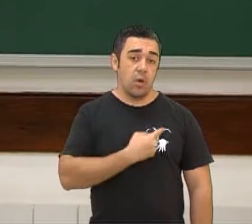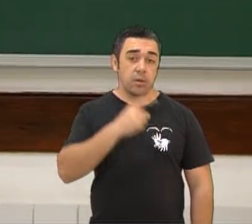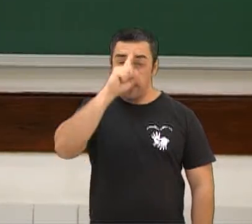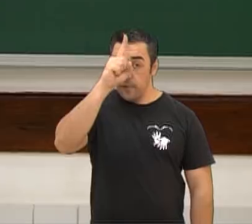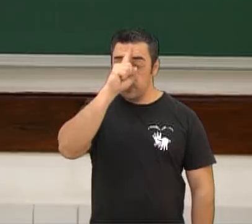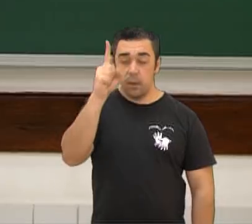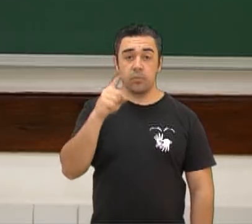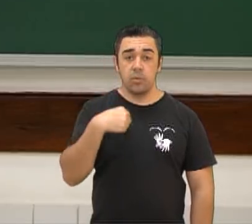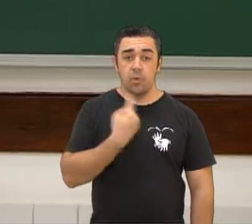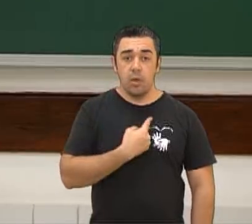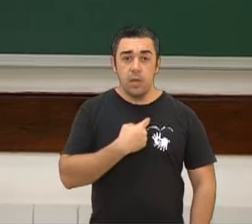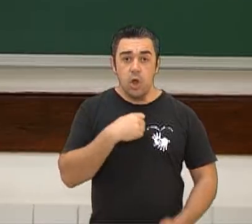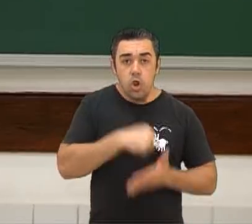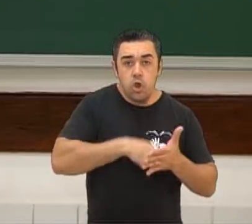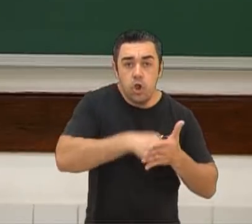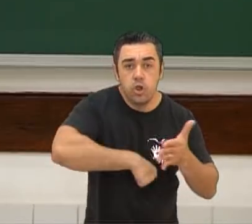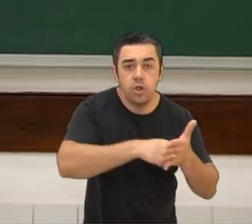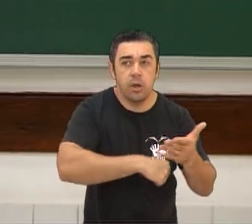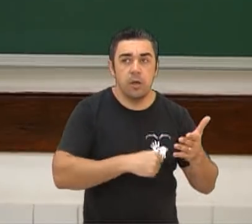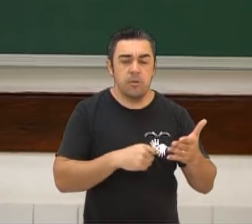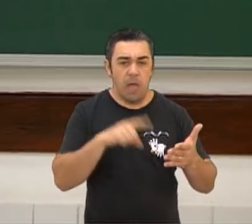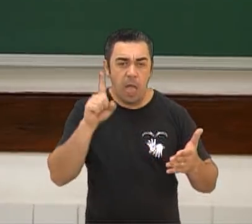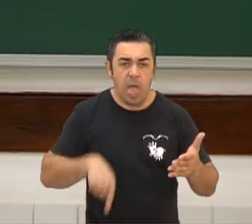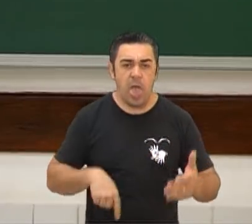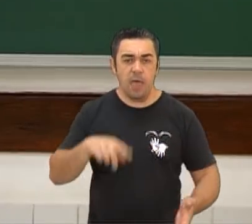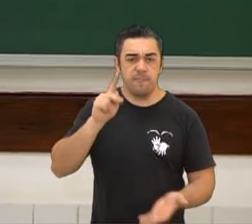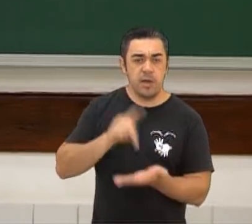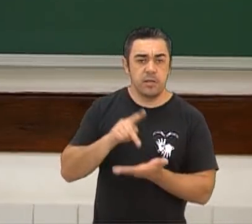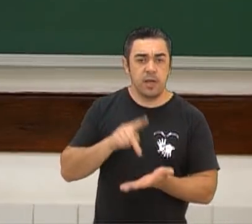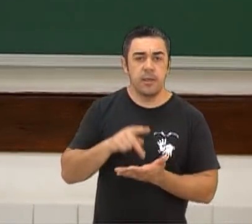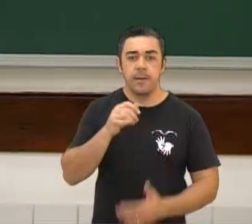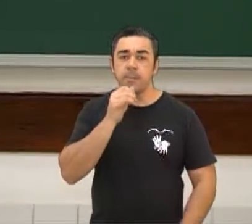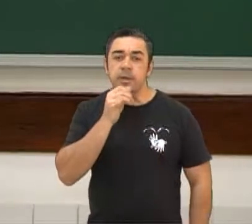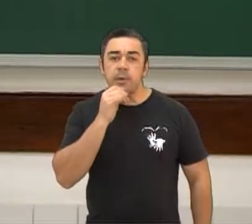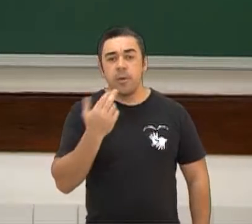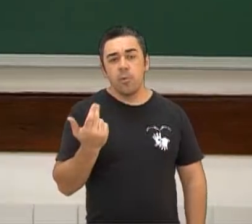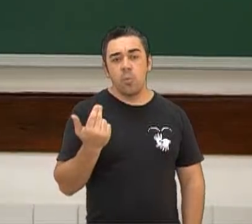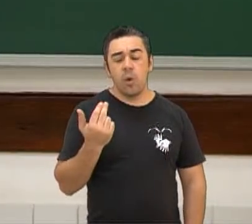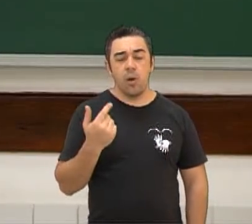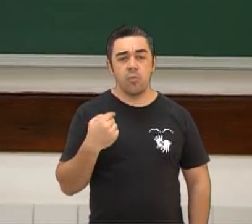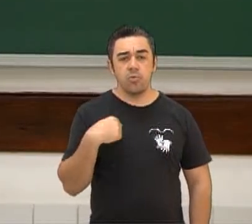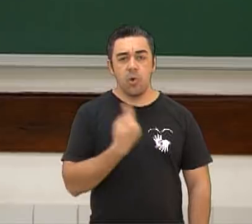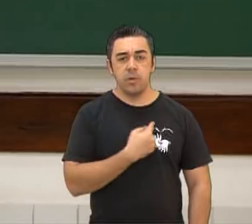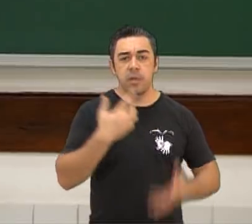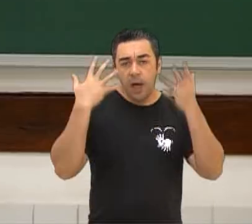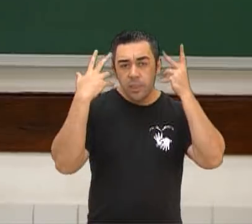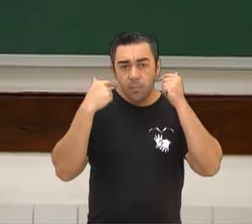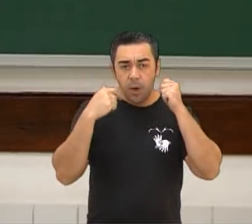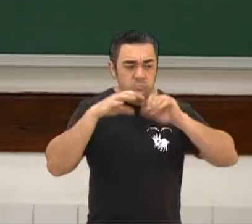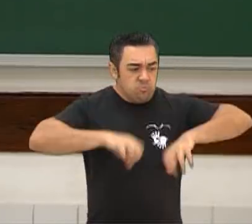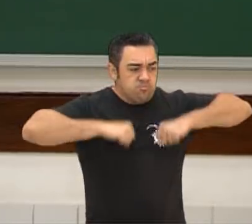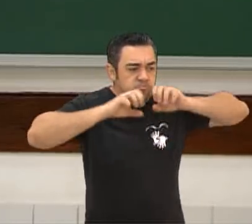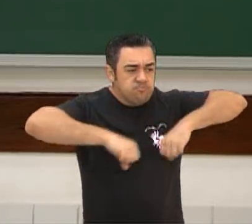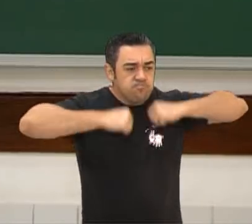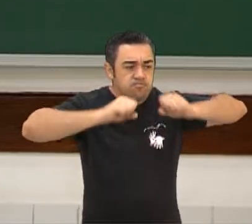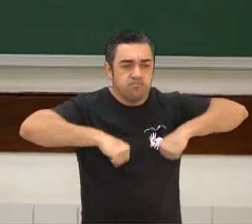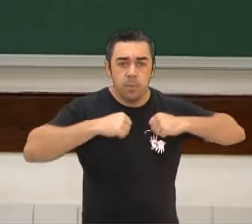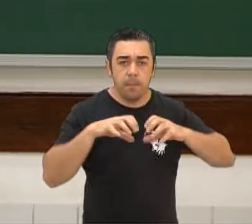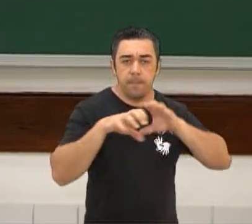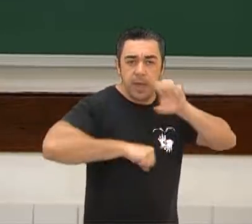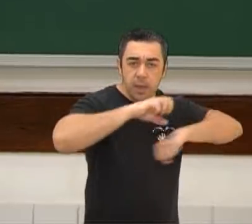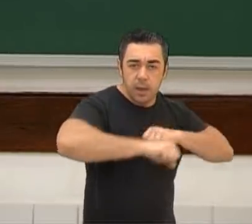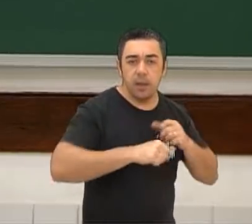atrás dela, né, igual um animal persegue, né, uma presa na floresta ali, como